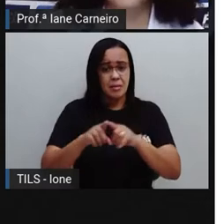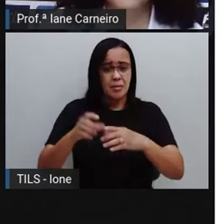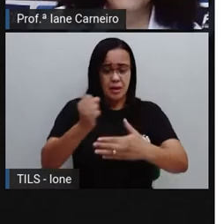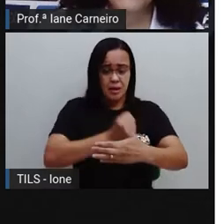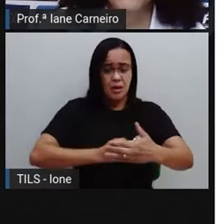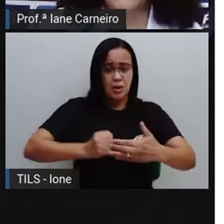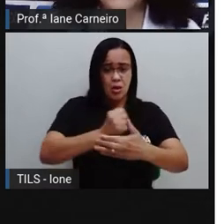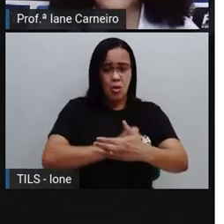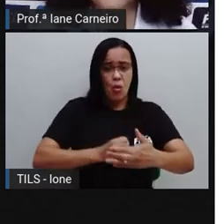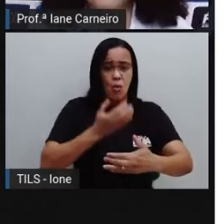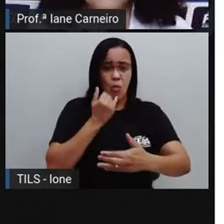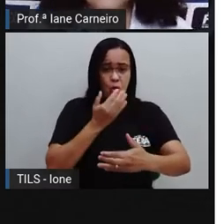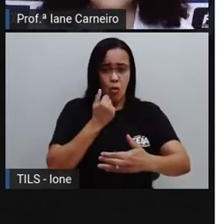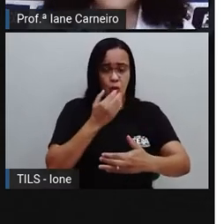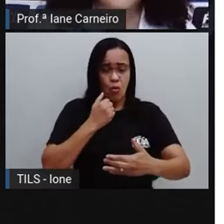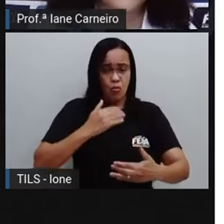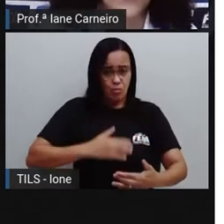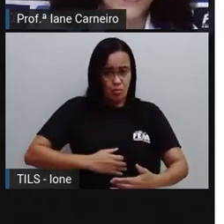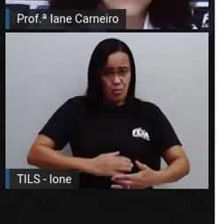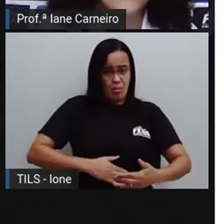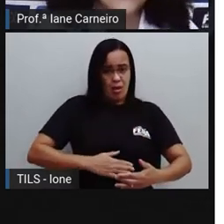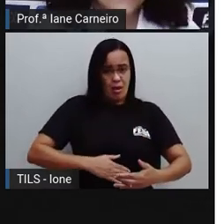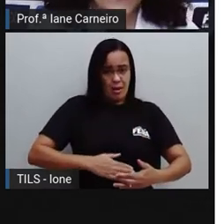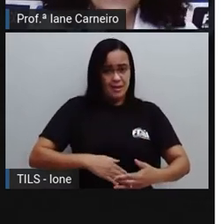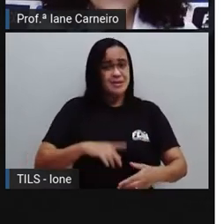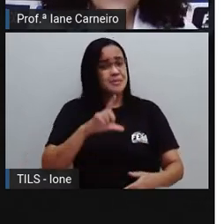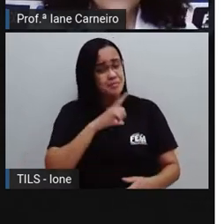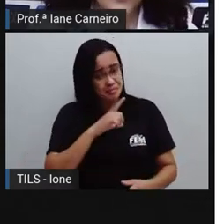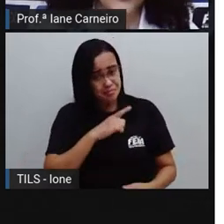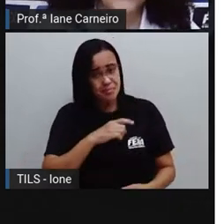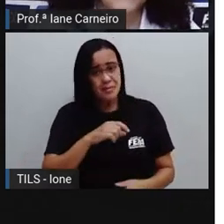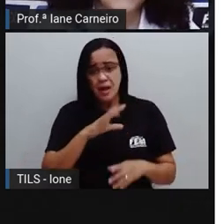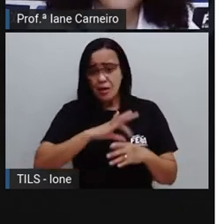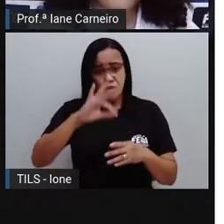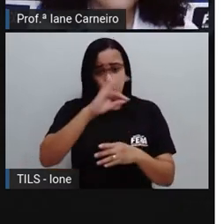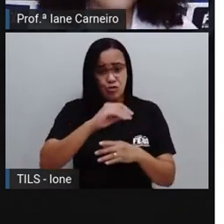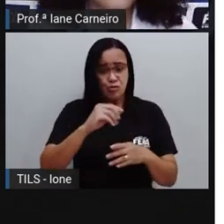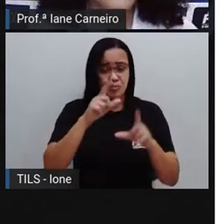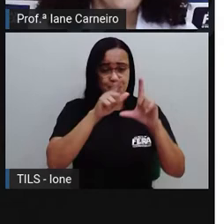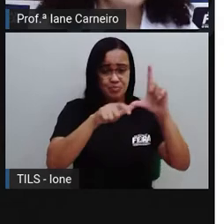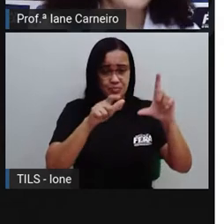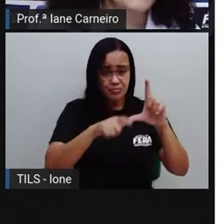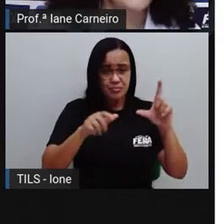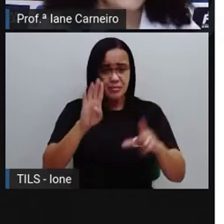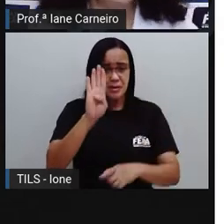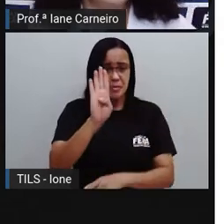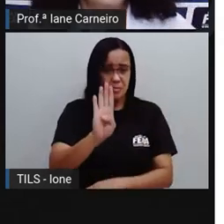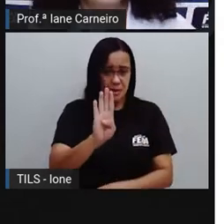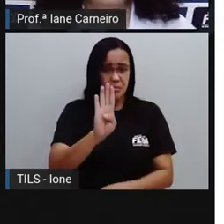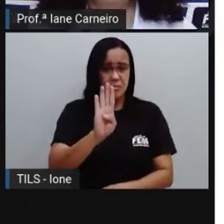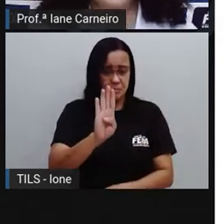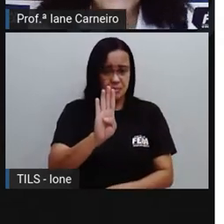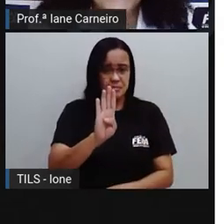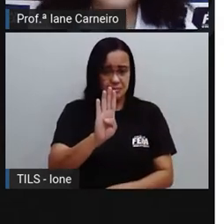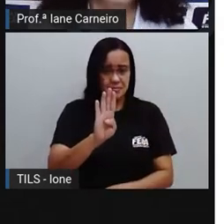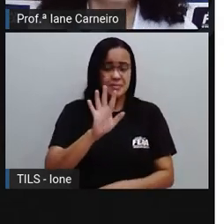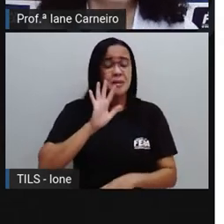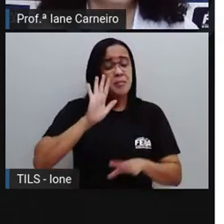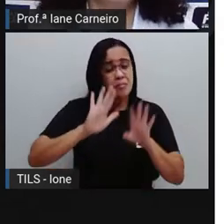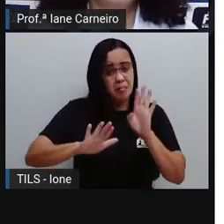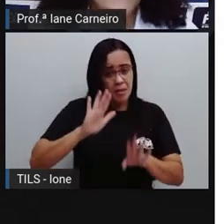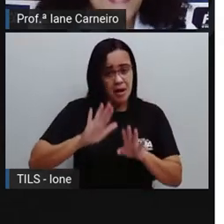nem aí tem que prestar atenção para não trocar porque às vezes coloca né o pé no lugar do DF